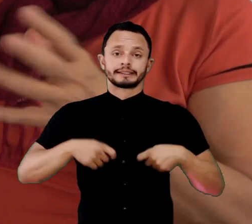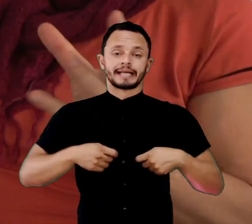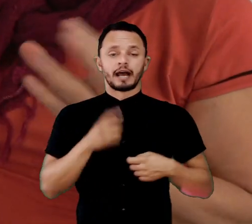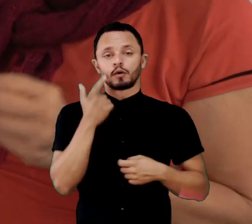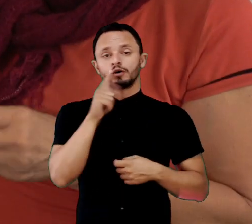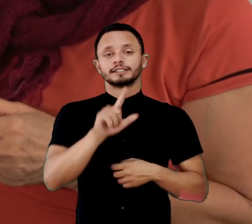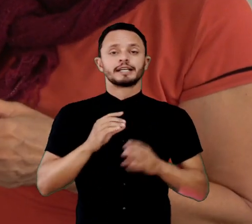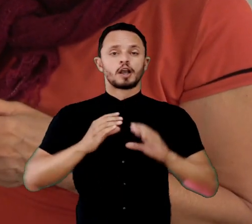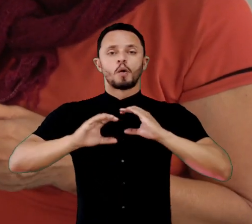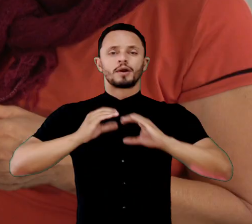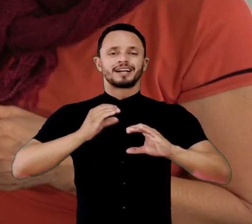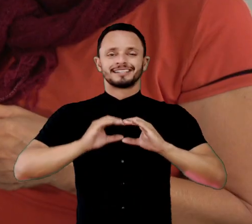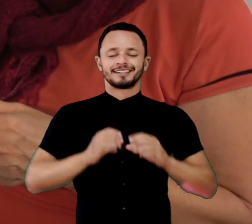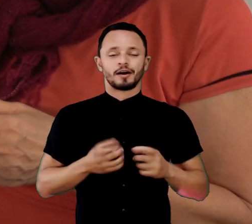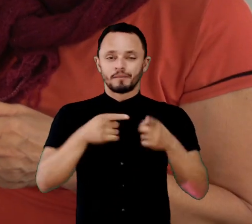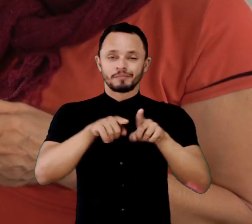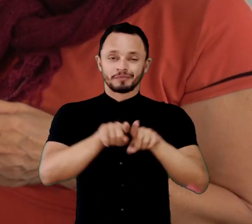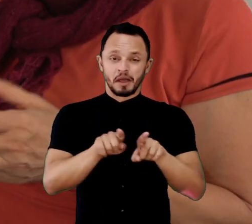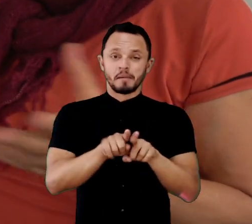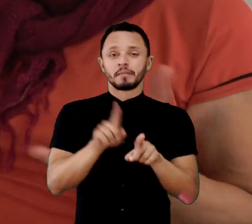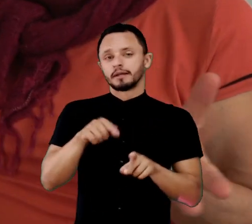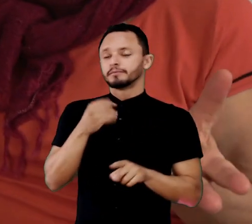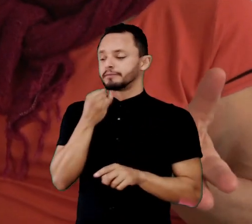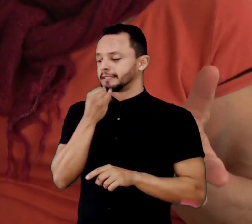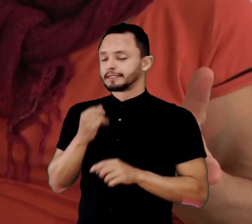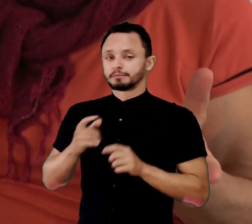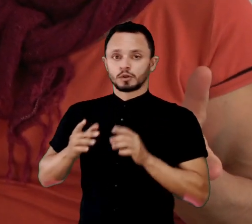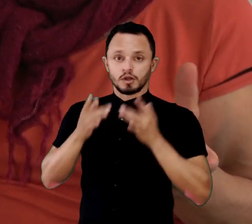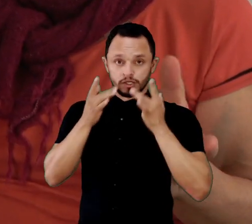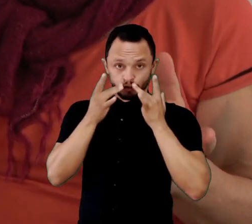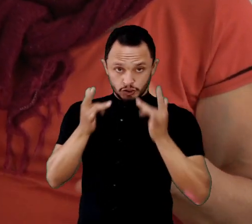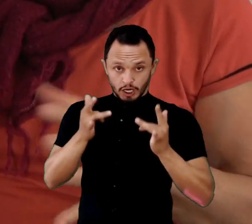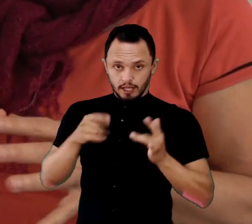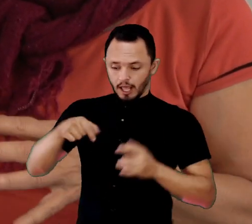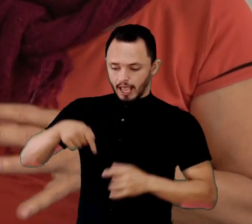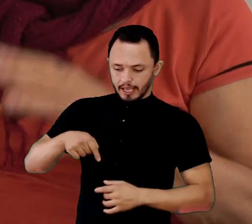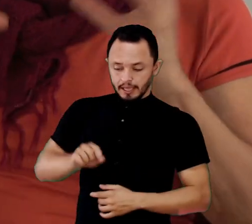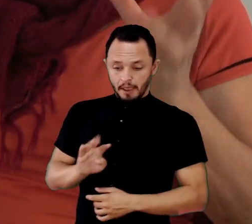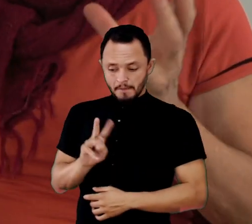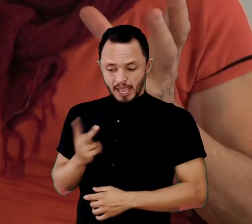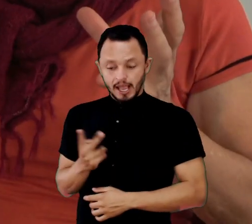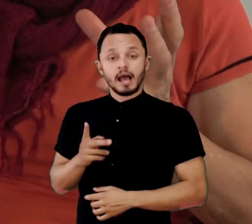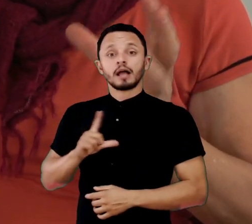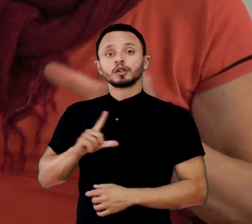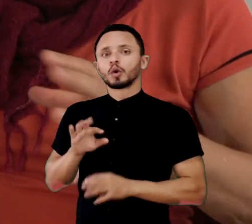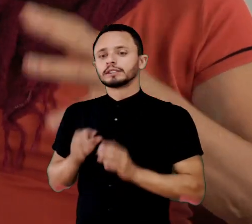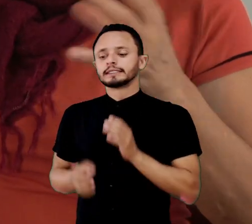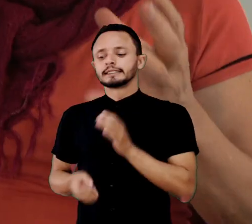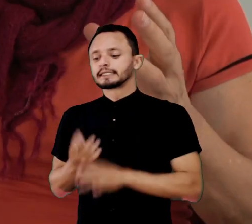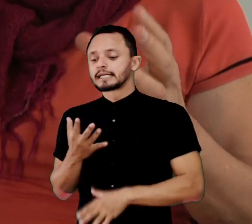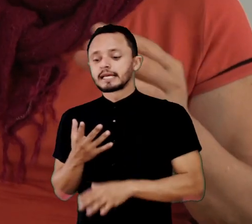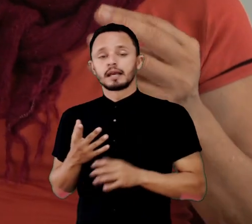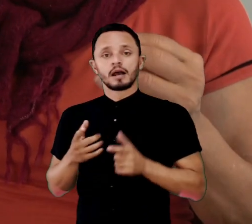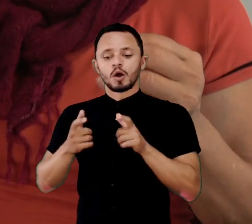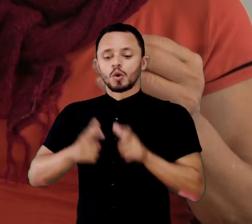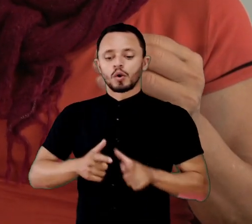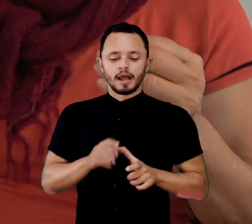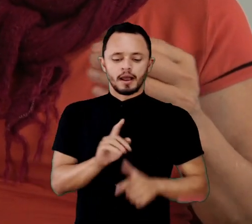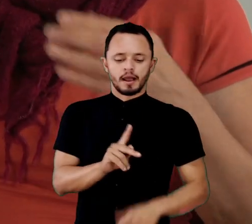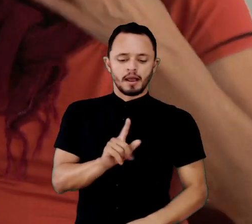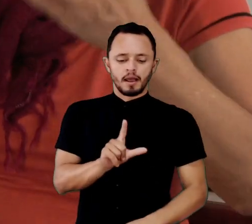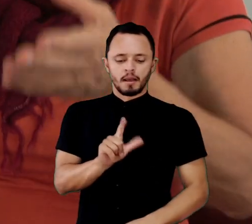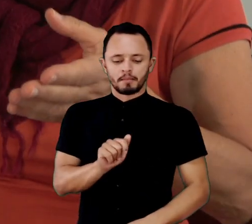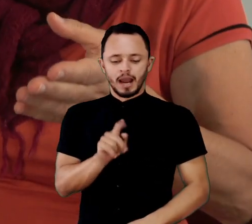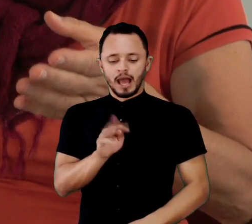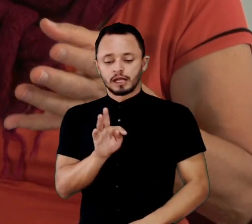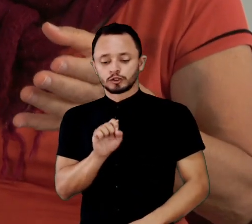nós nos unimos a outros grupos, né, de teatro daqui de Belo Horizonte e formamos a Platô, um consórcio de 4